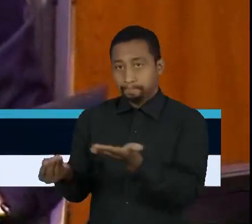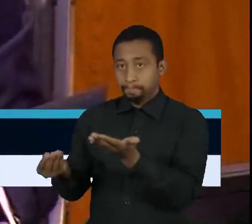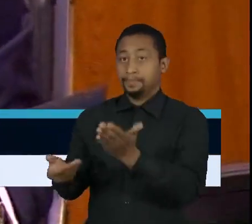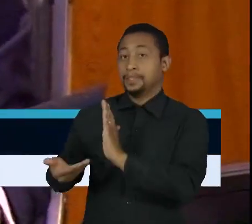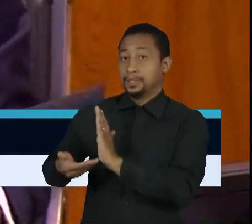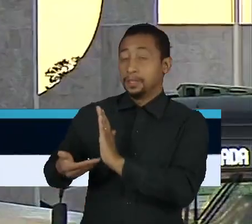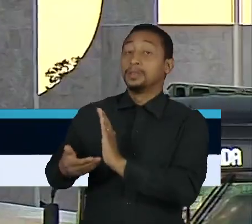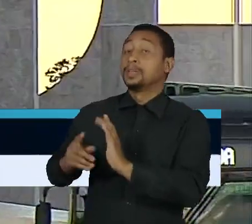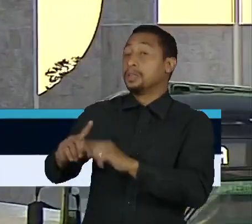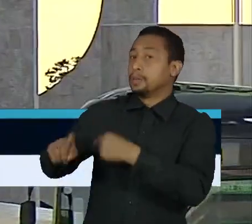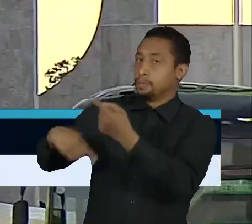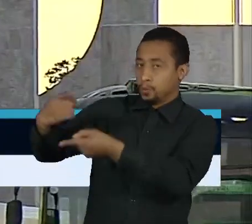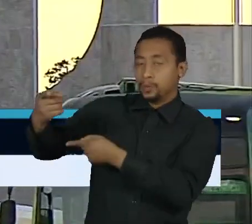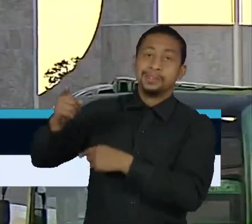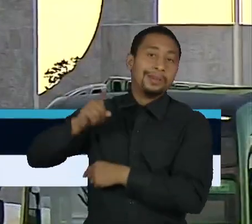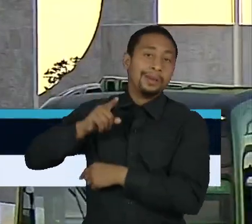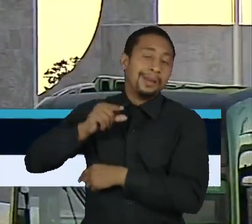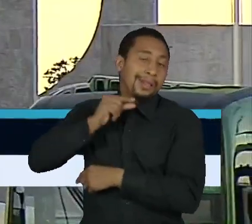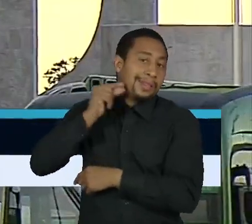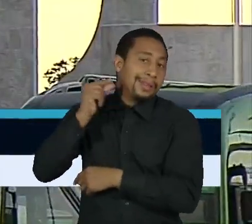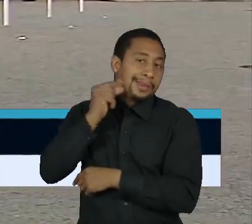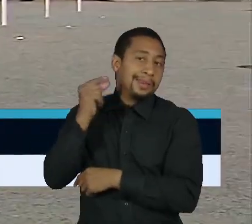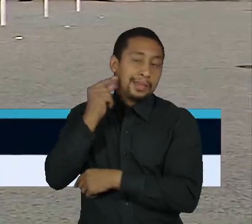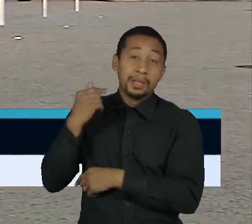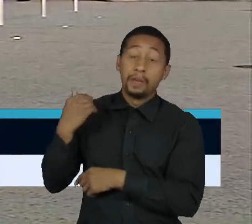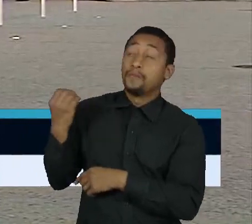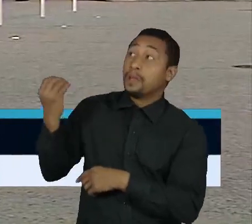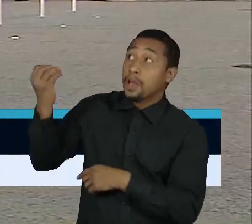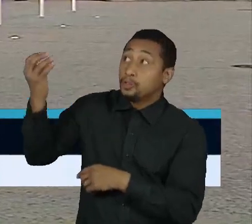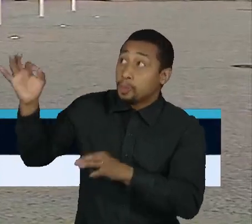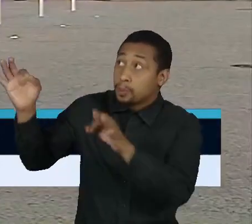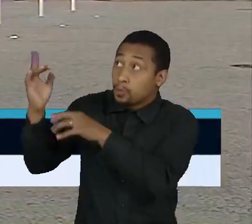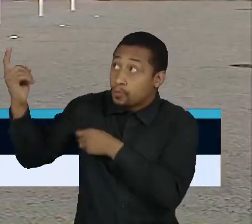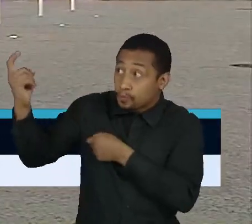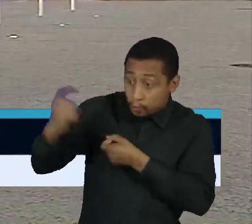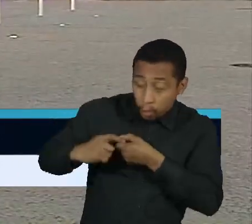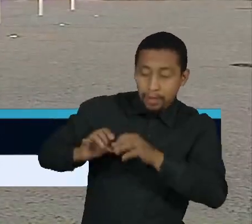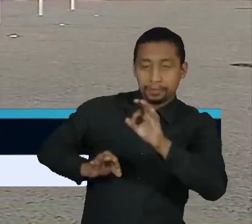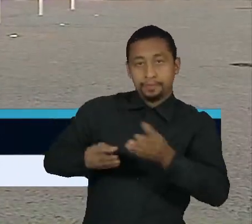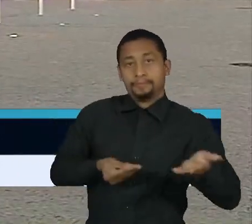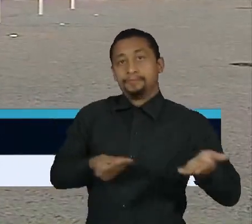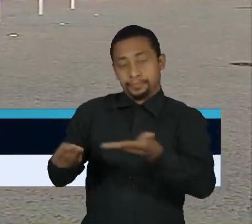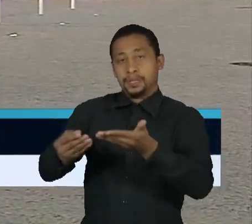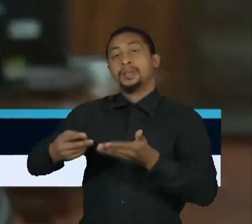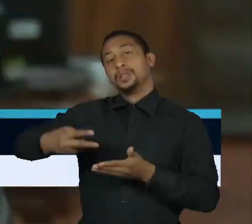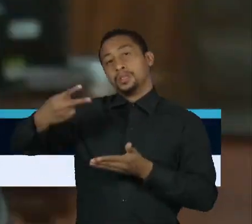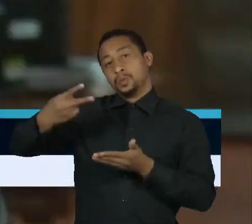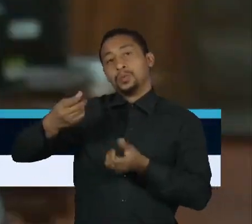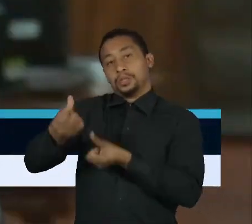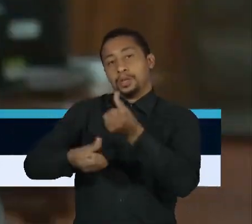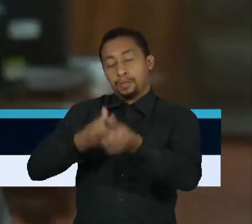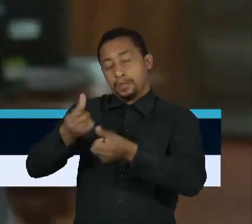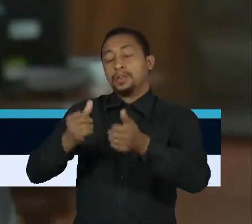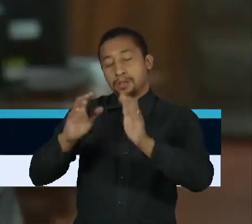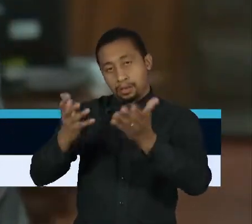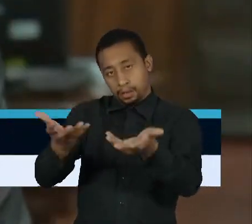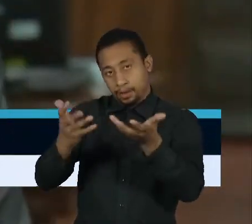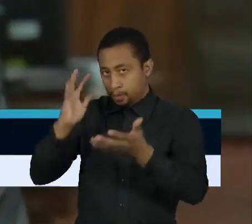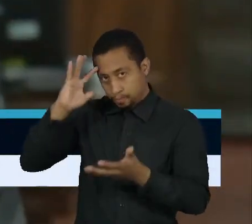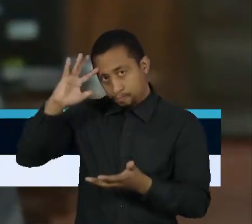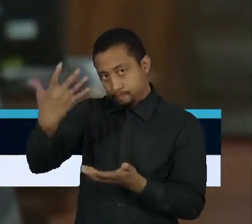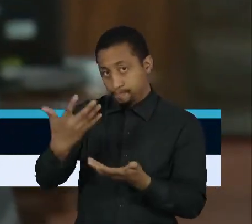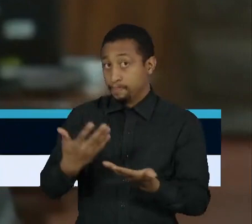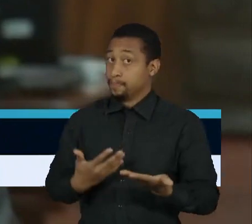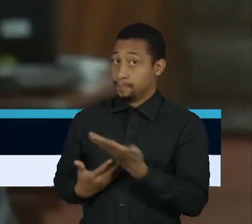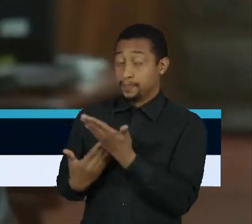de viagem. O Planalto está otimista em concluir a primeira fase da reforma ainda no segundo semestre. O relator no Senado, Eduardo